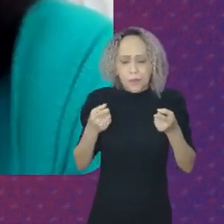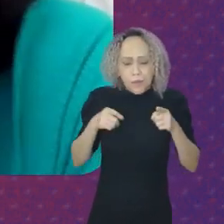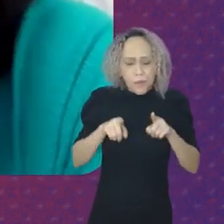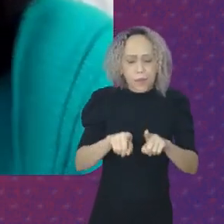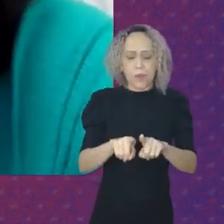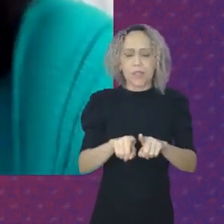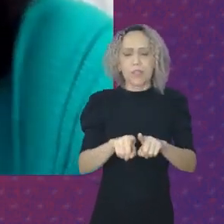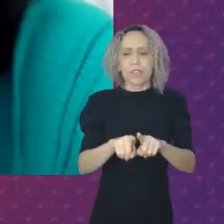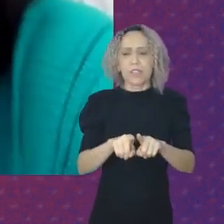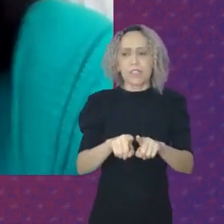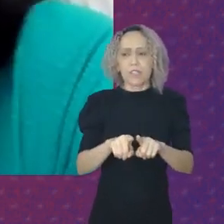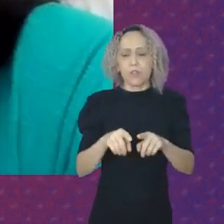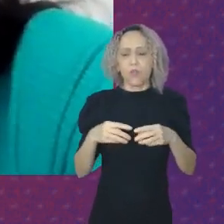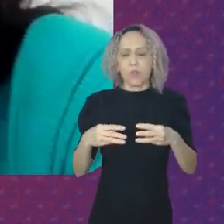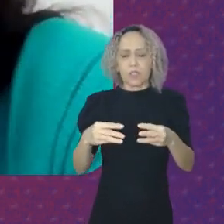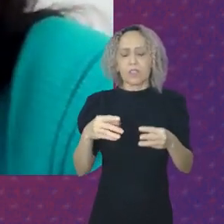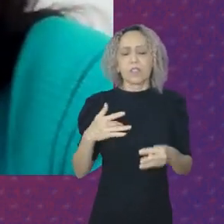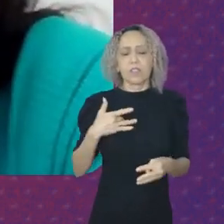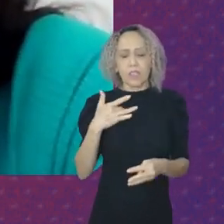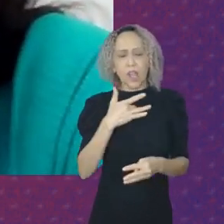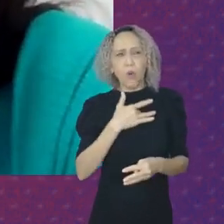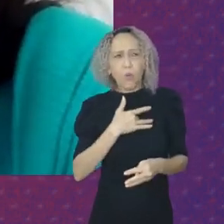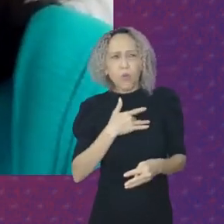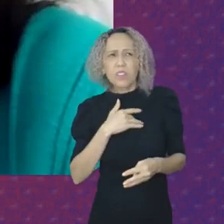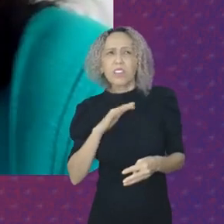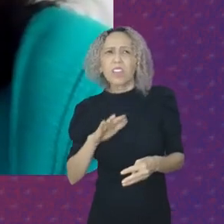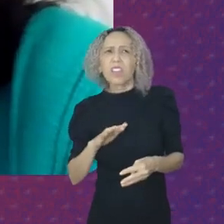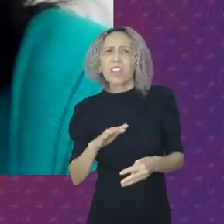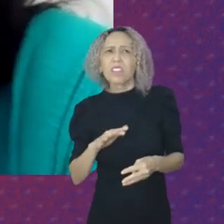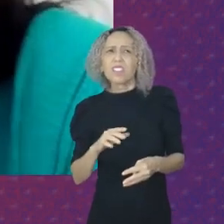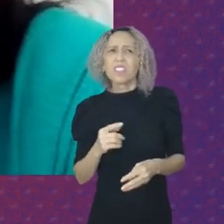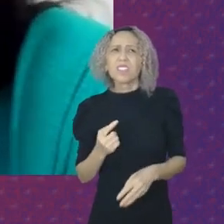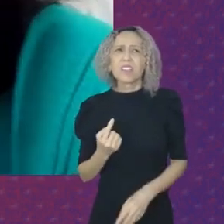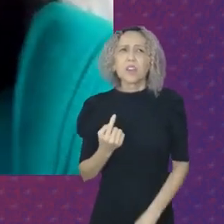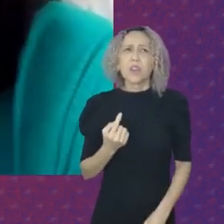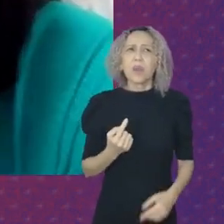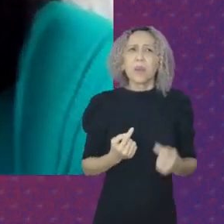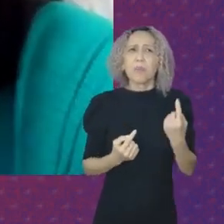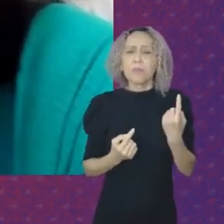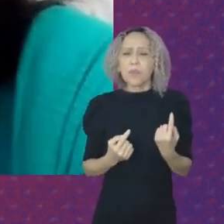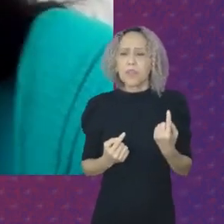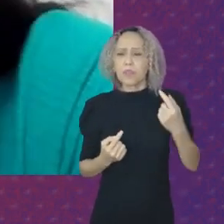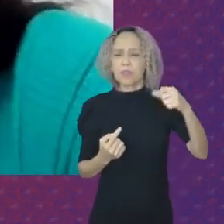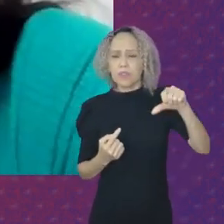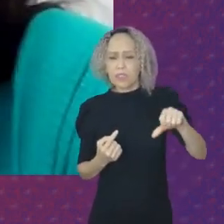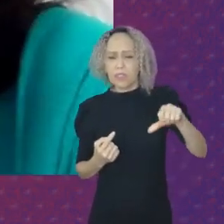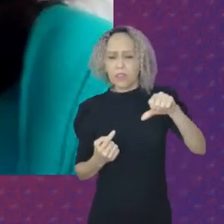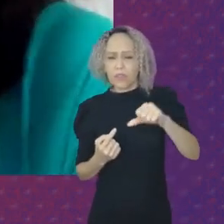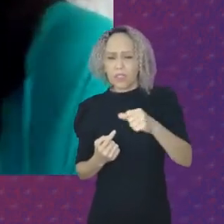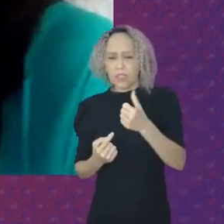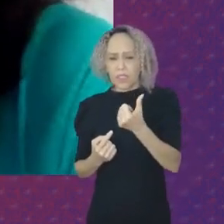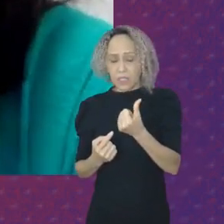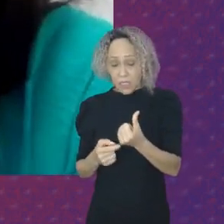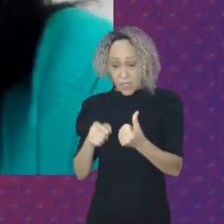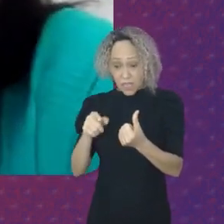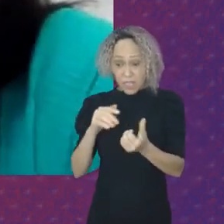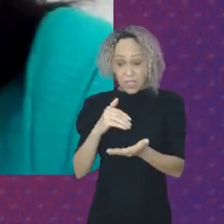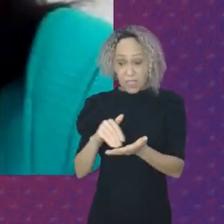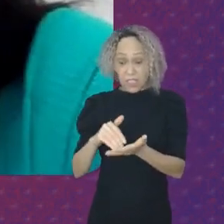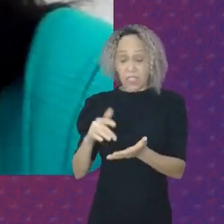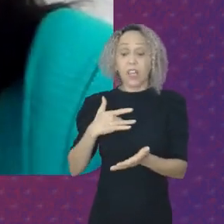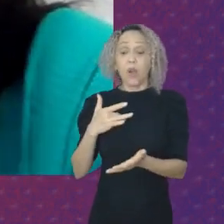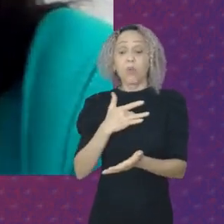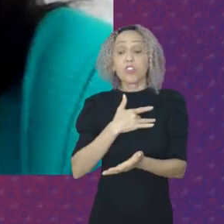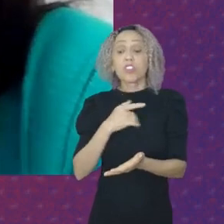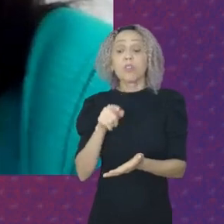que desde 1996 já tinha um serviço telefônico chamado Pergunte AIDS, né? E em 97